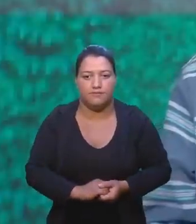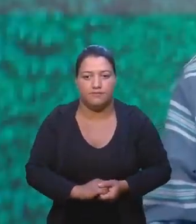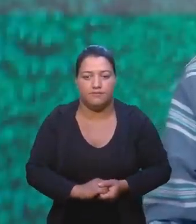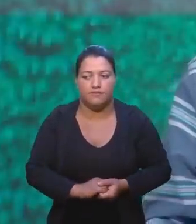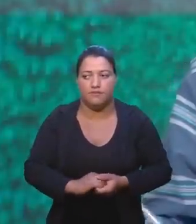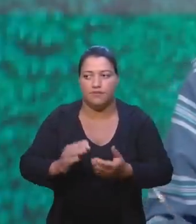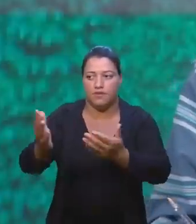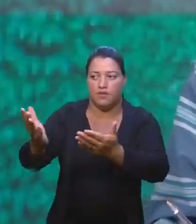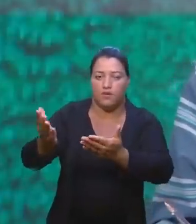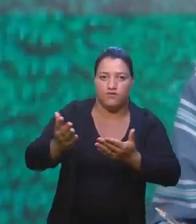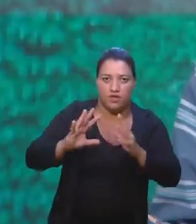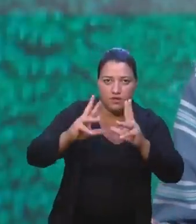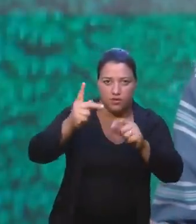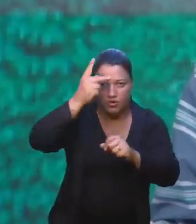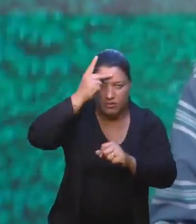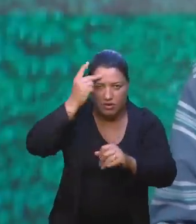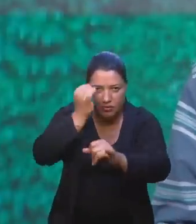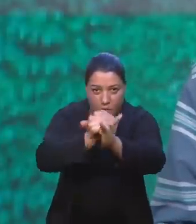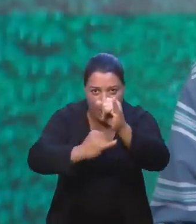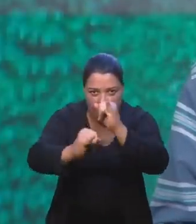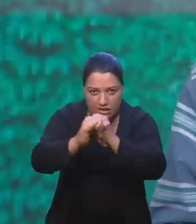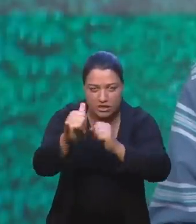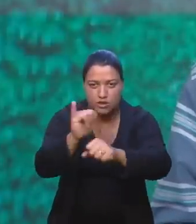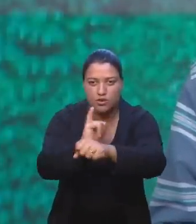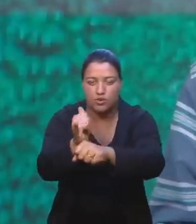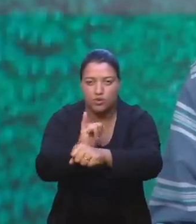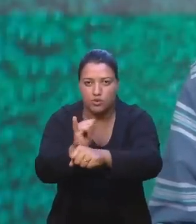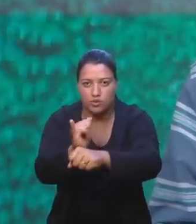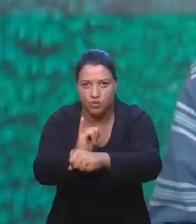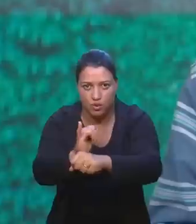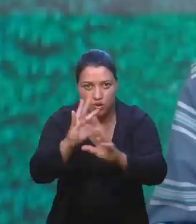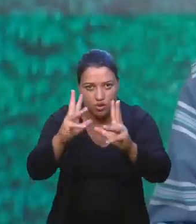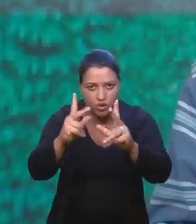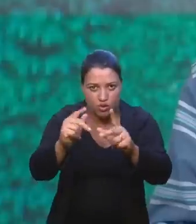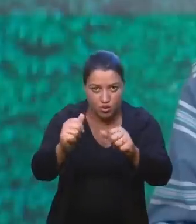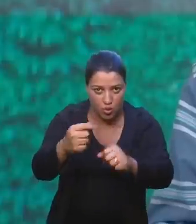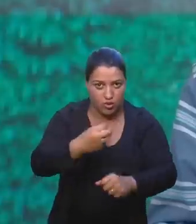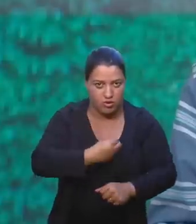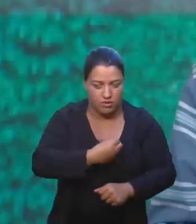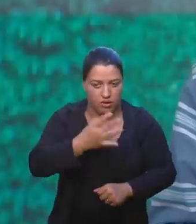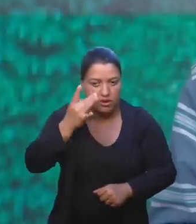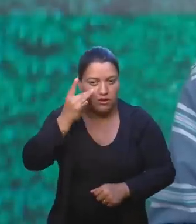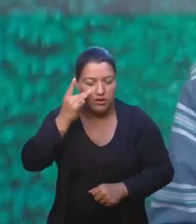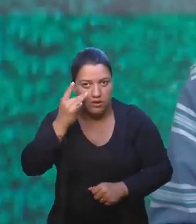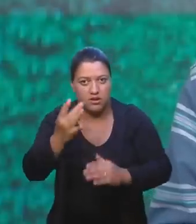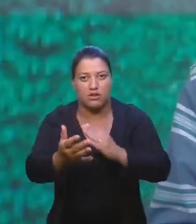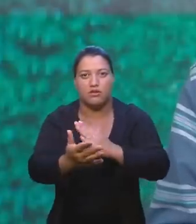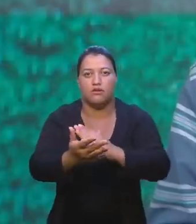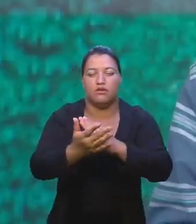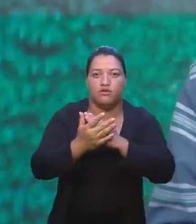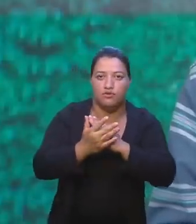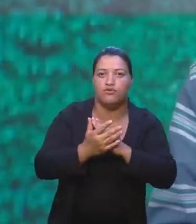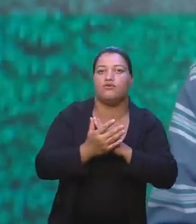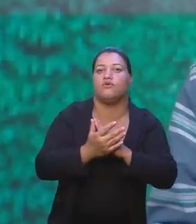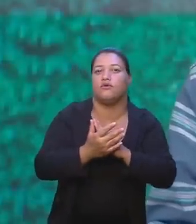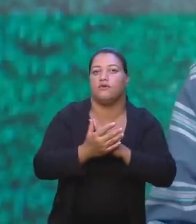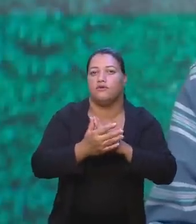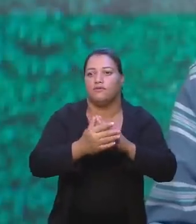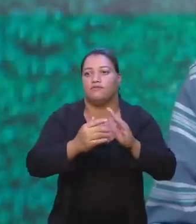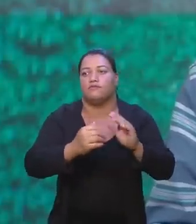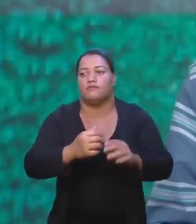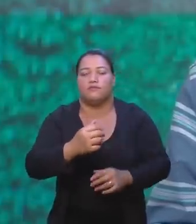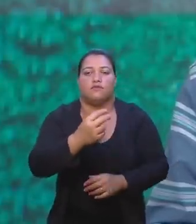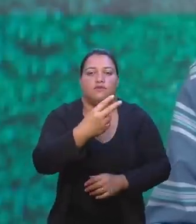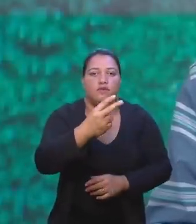Convidamos os internautas conectados ao canal FEB e demais companheiros que estão nos ajudando na transmissão da